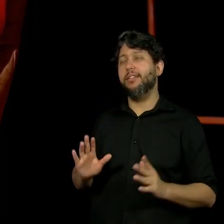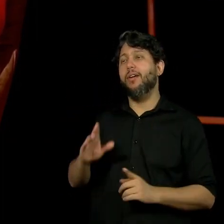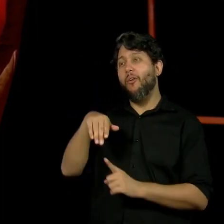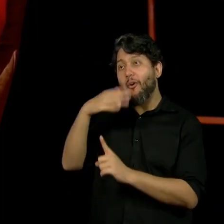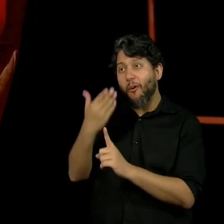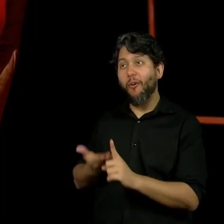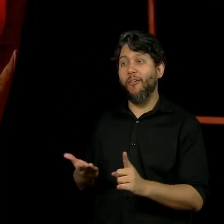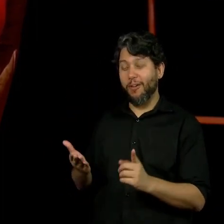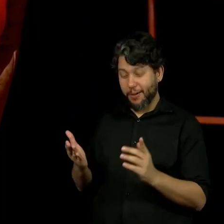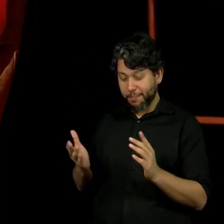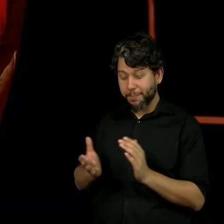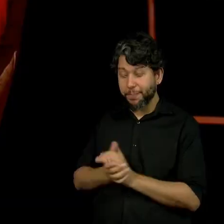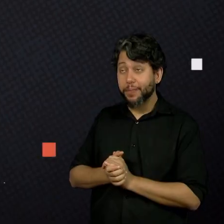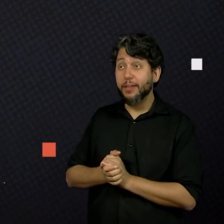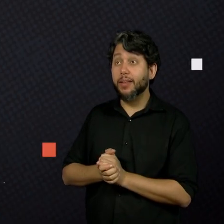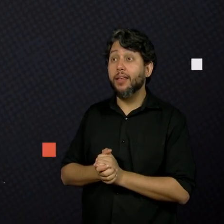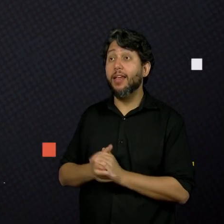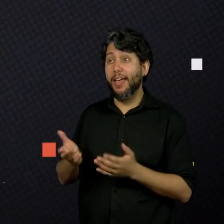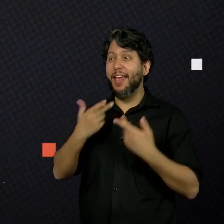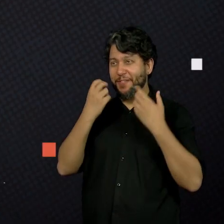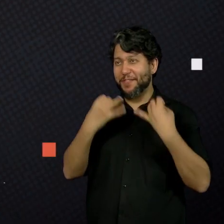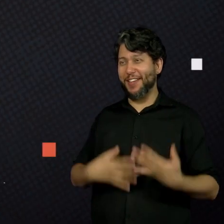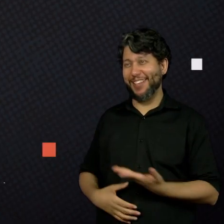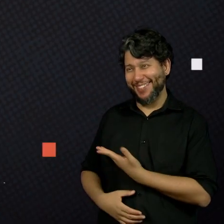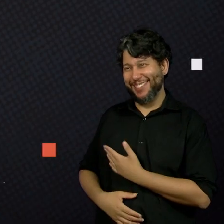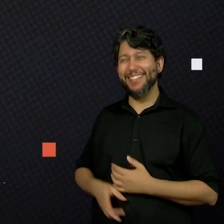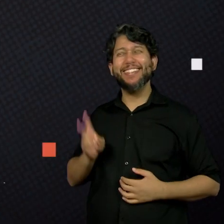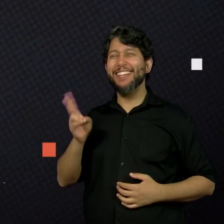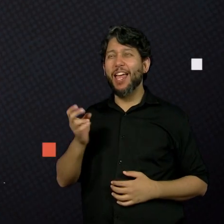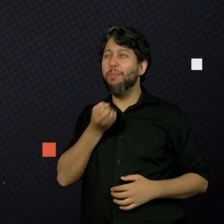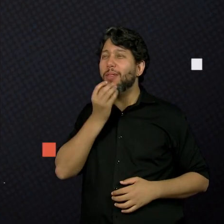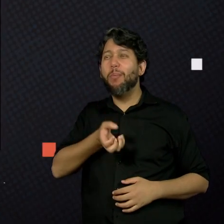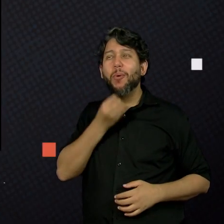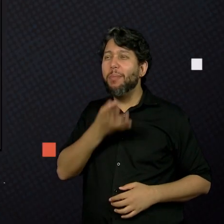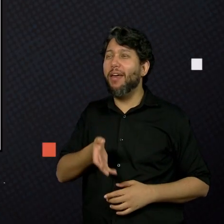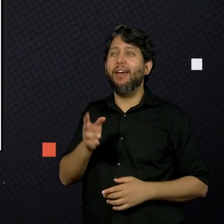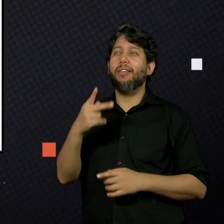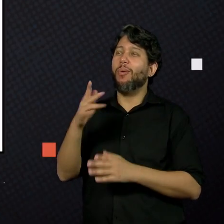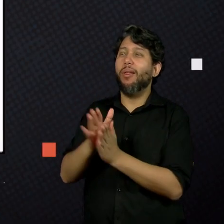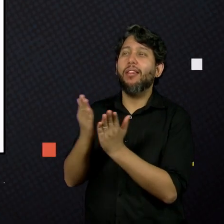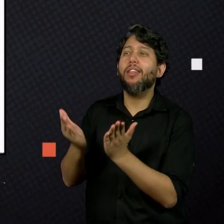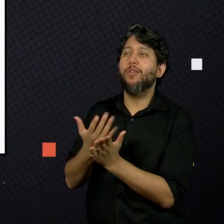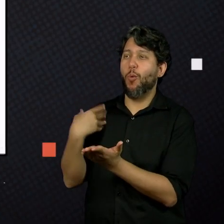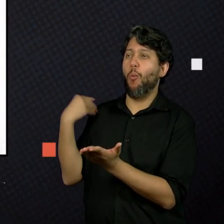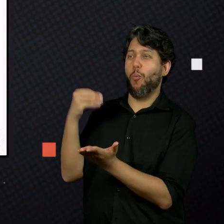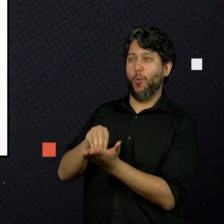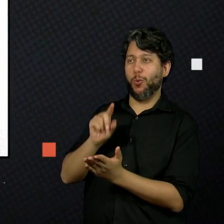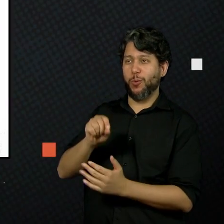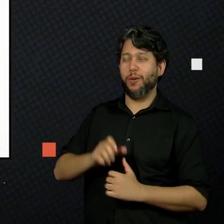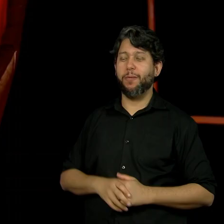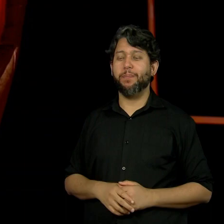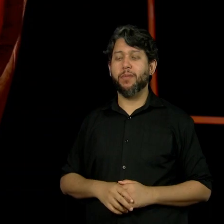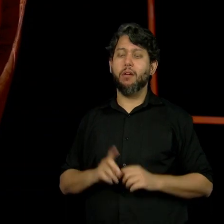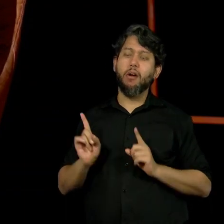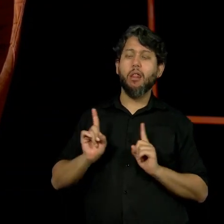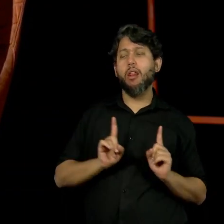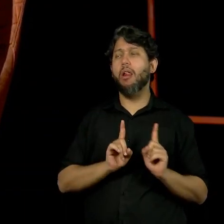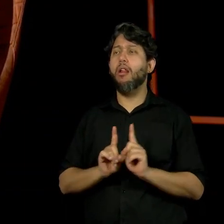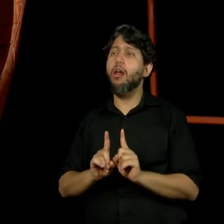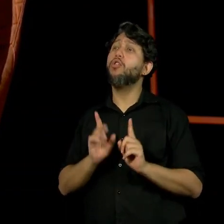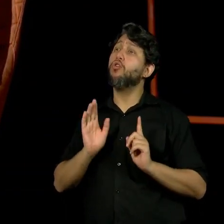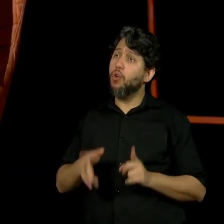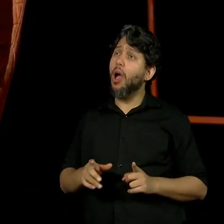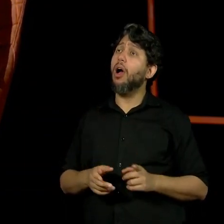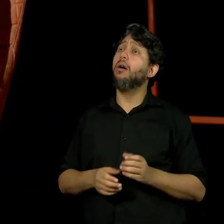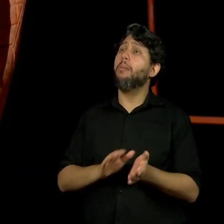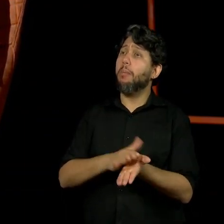nunca me pega, né, mas ele cita sempre nos depoimentos dele, no livro dele, conta assim, nós estávamos, existia já o Fundo de